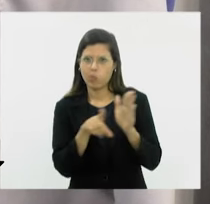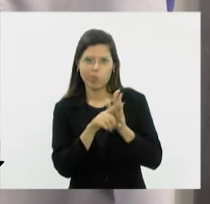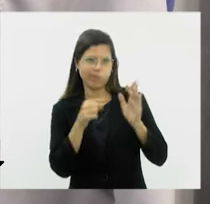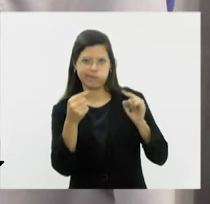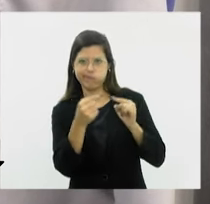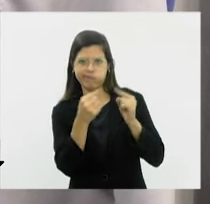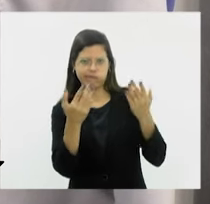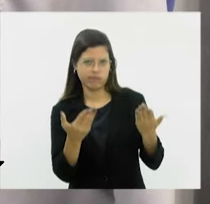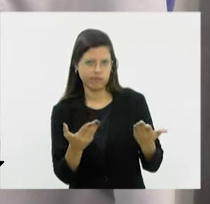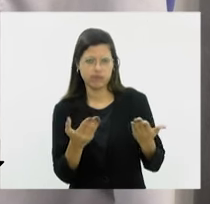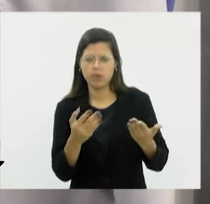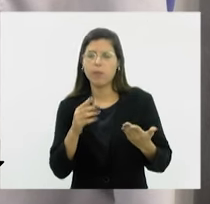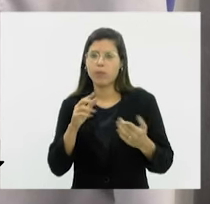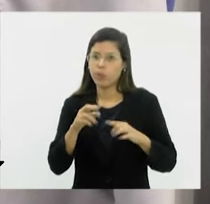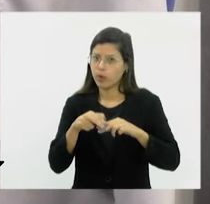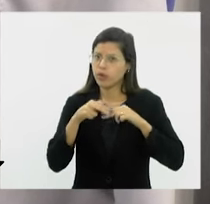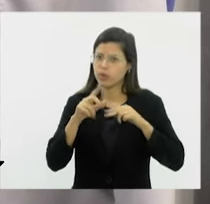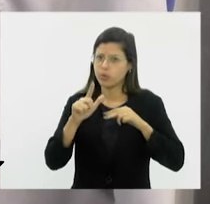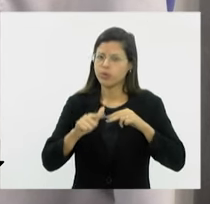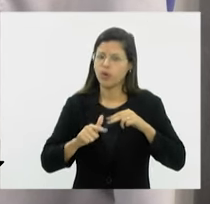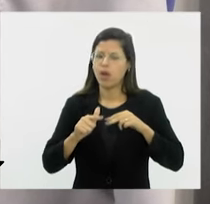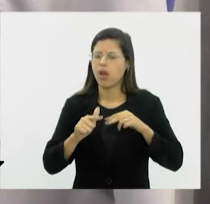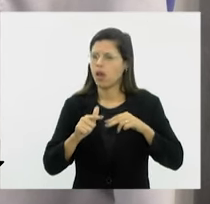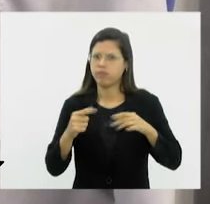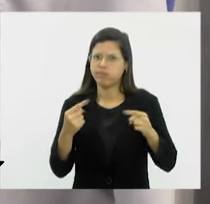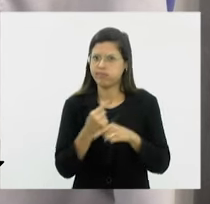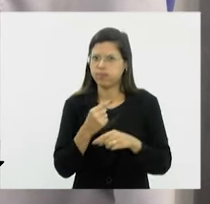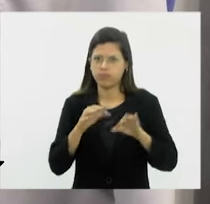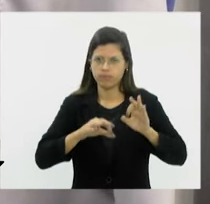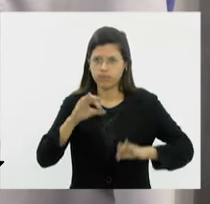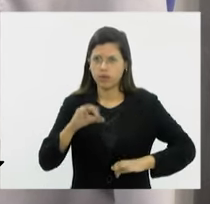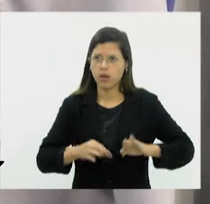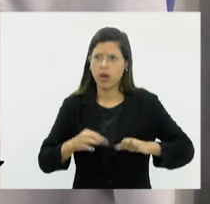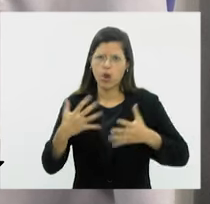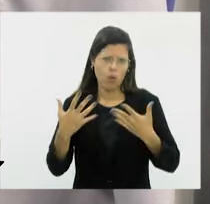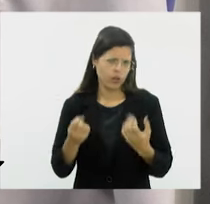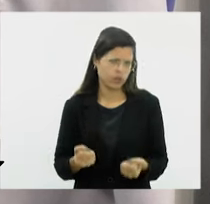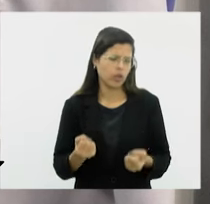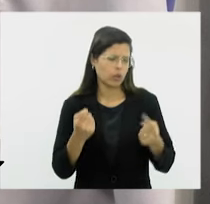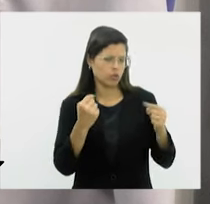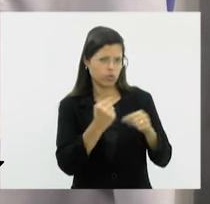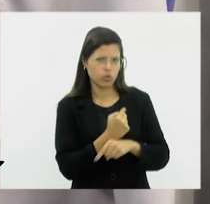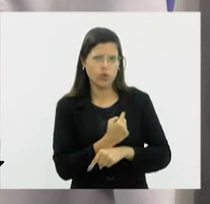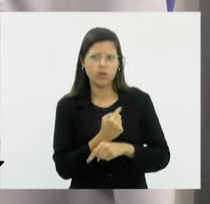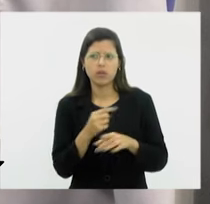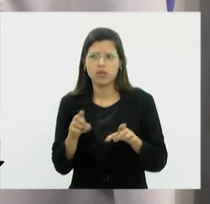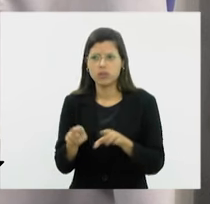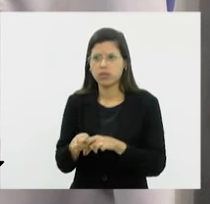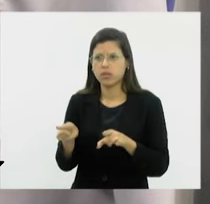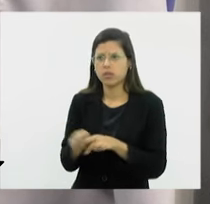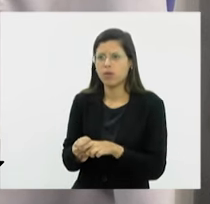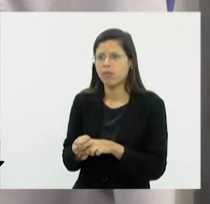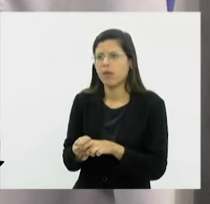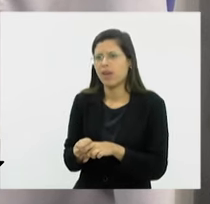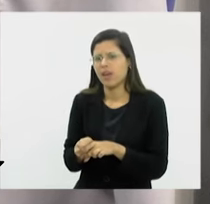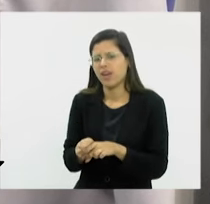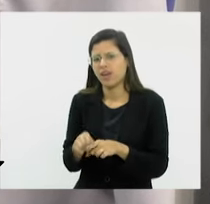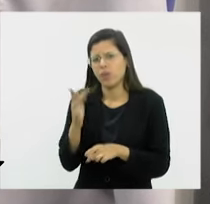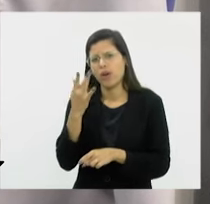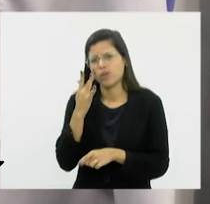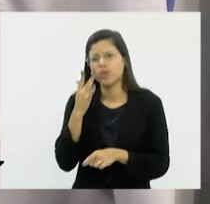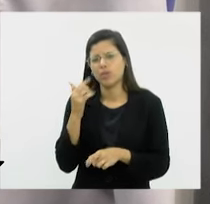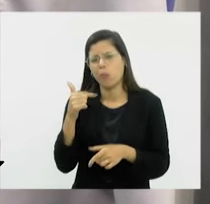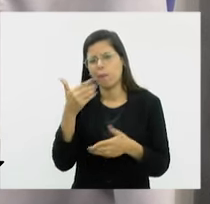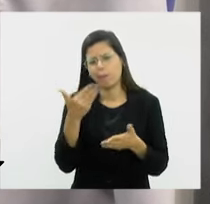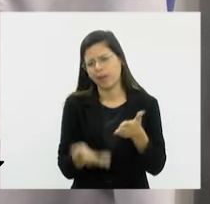isso que é injurídico. Mas, desde já, aceitando a divergência e até a convicção de uma derrota que se avizinha.